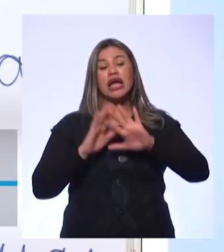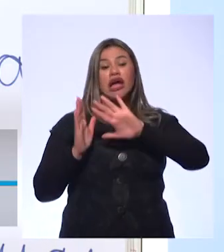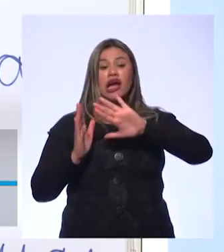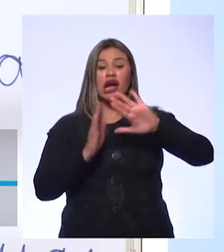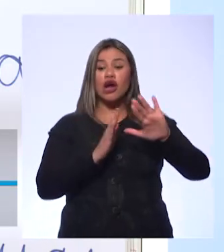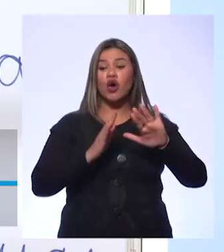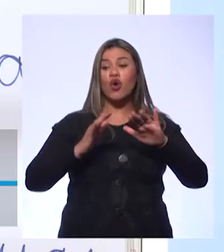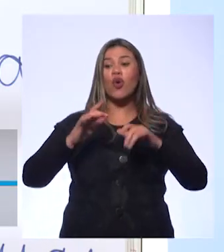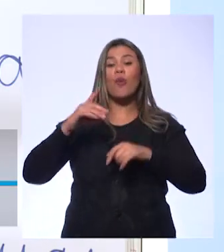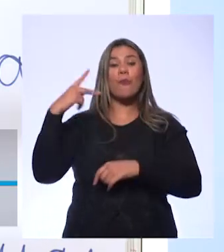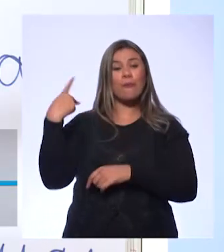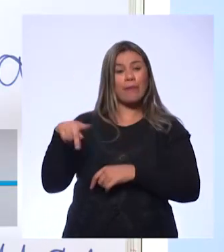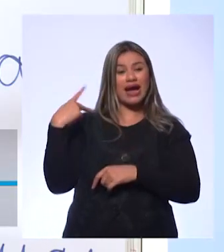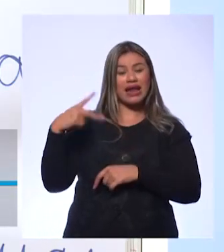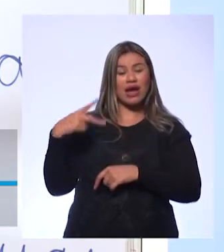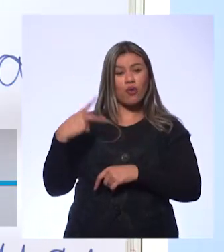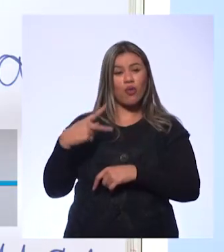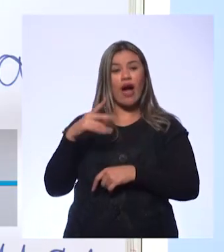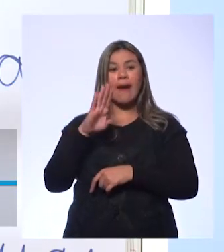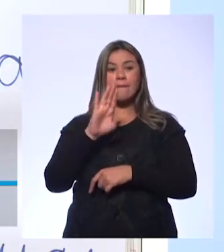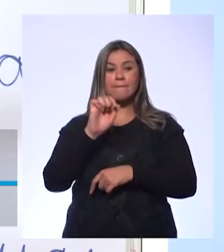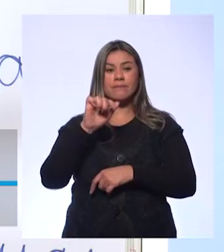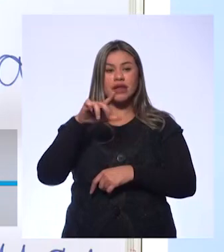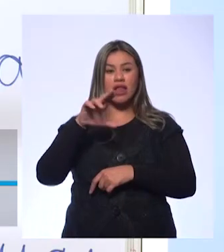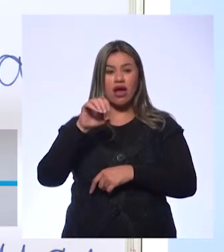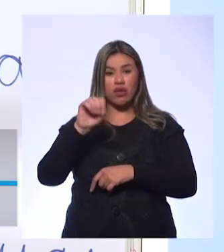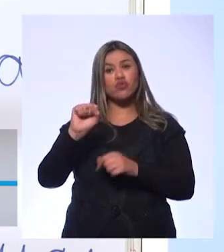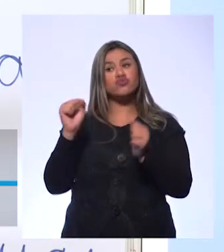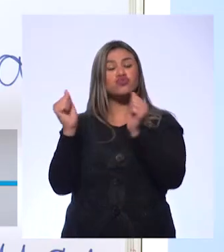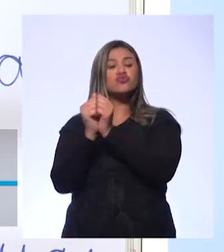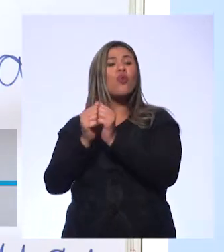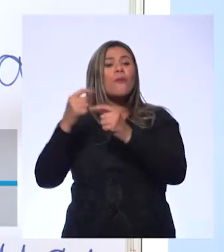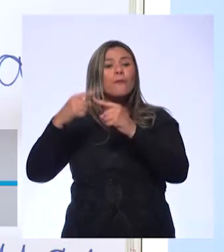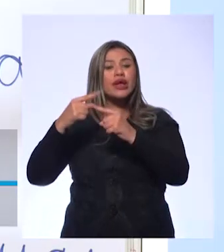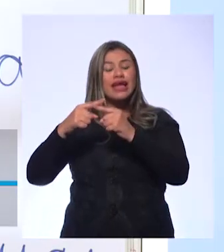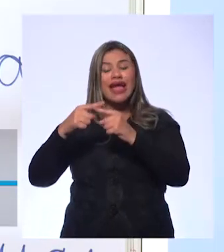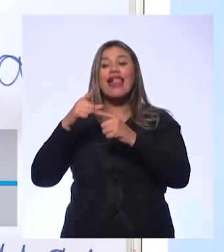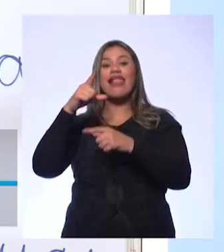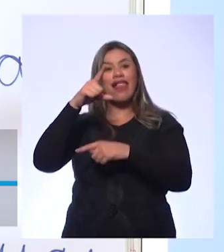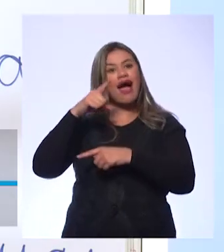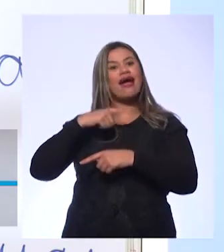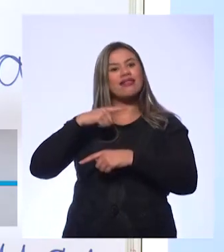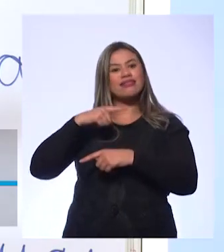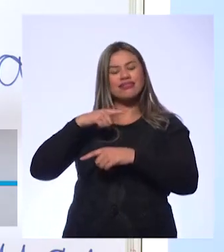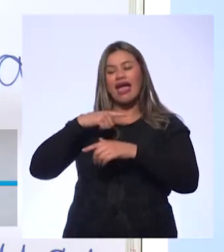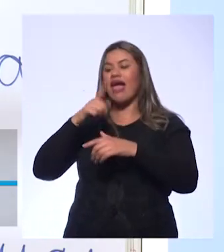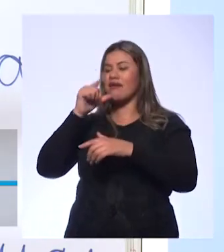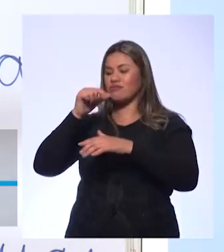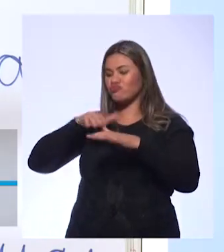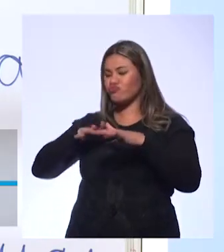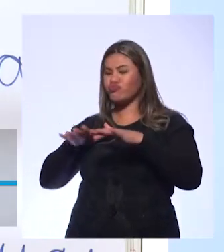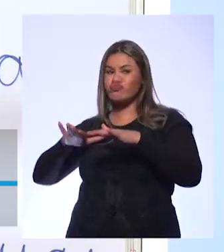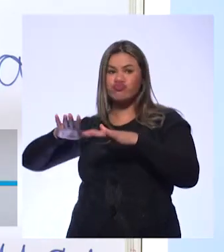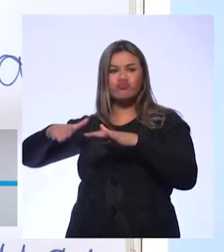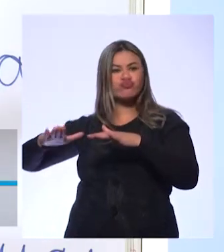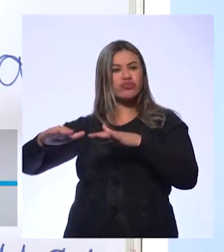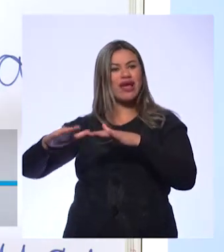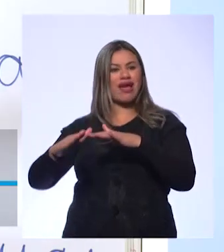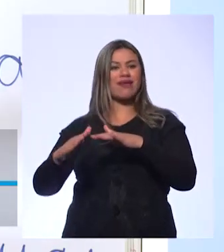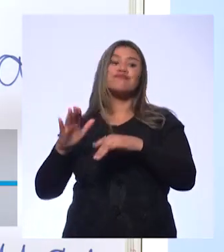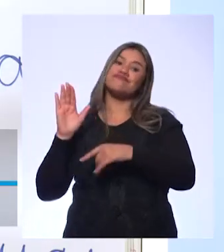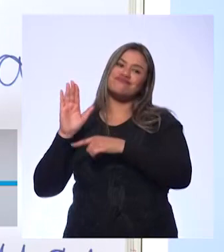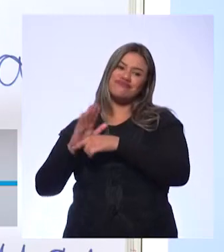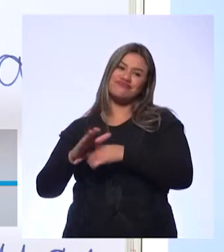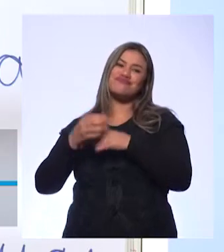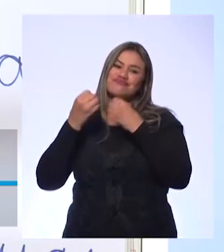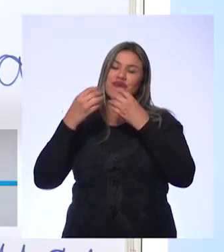poder ali no momento por isso que ele estaria com os bancos Inclusive tem uma parte da história gráfica que diz assim ó que o Paraguai